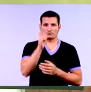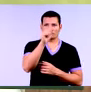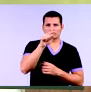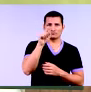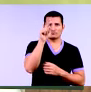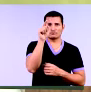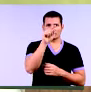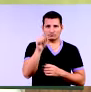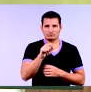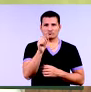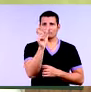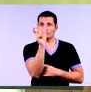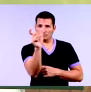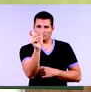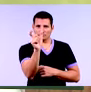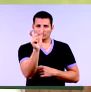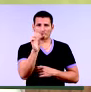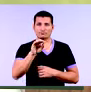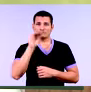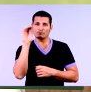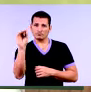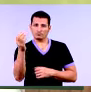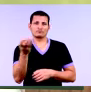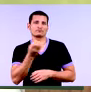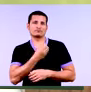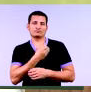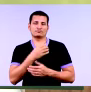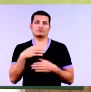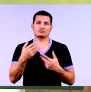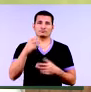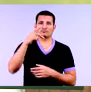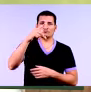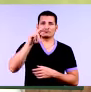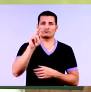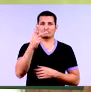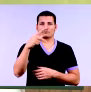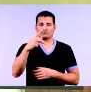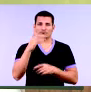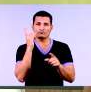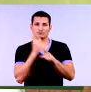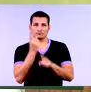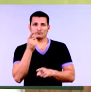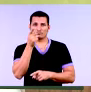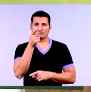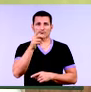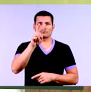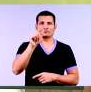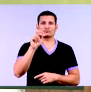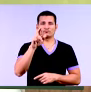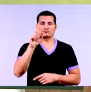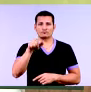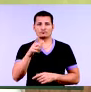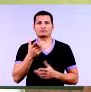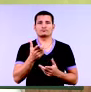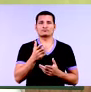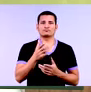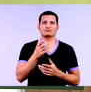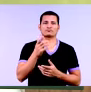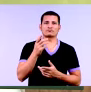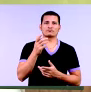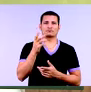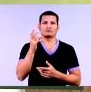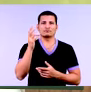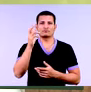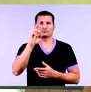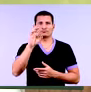nome, e atribui um valor. Automaticamente o PHP identifica se essa variável ela é do tipo real, se ela é